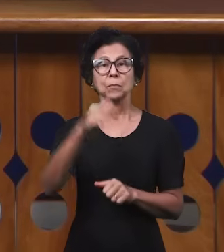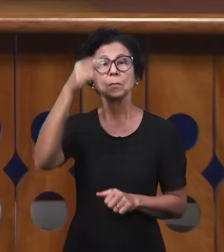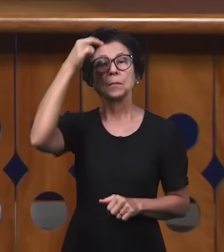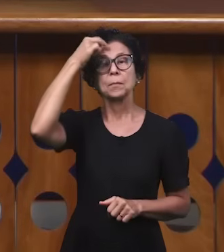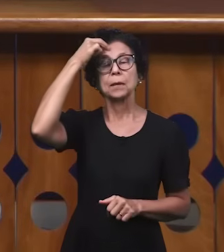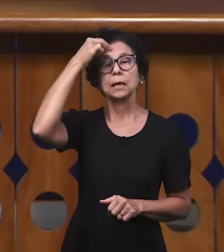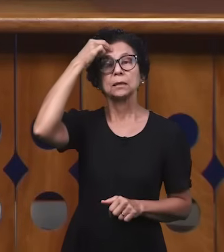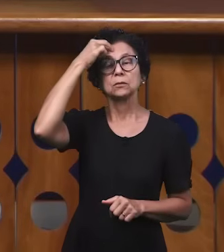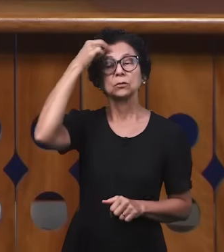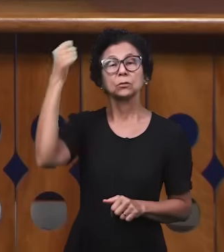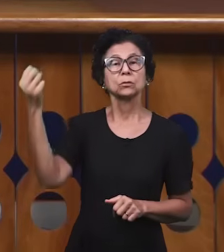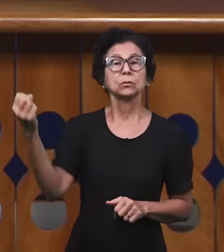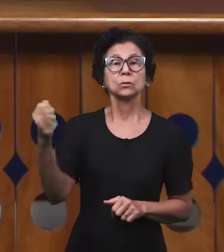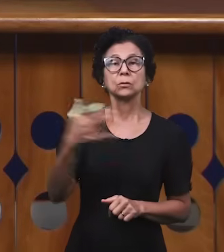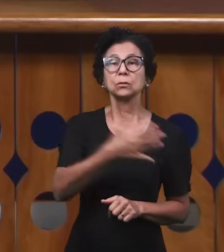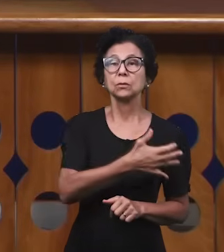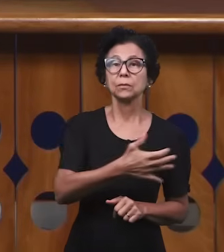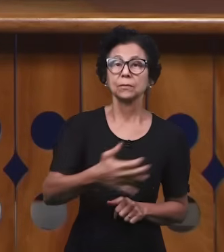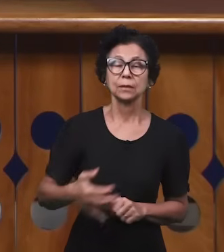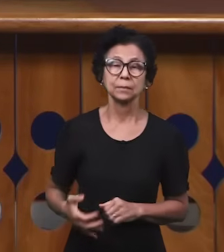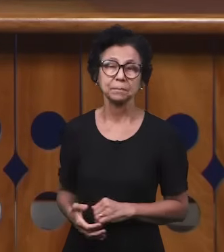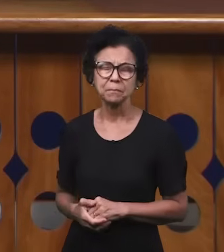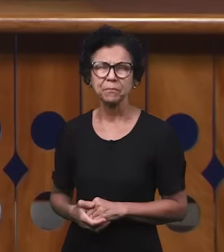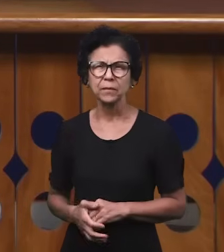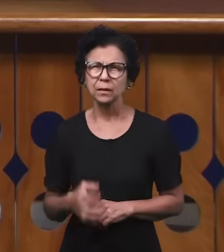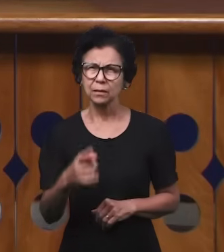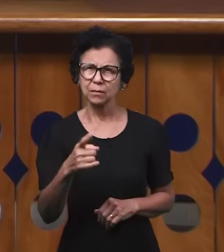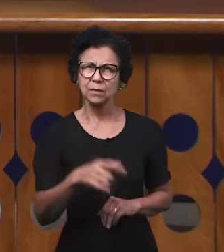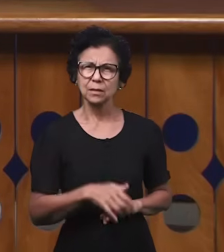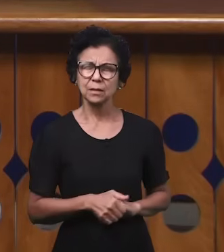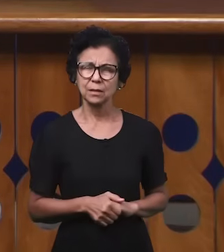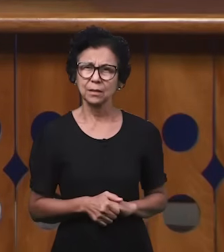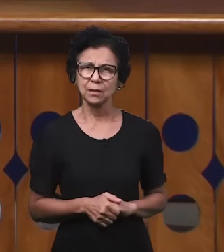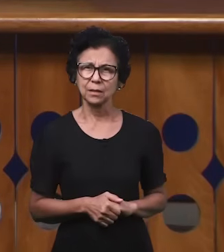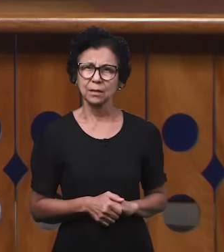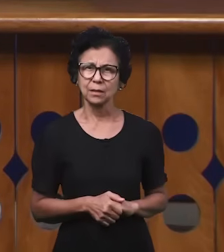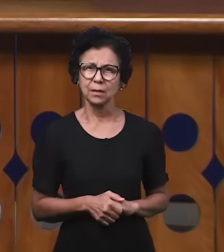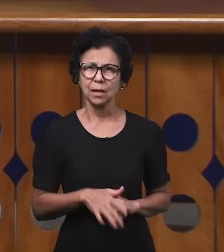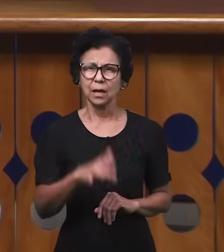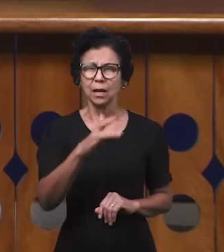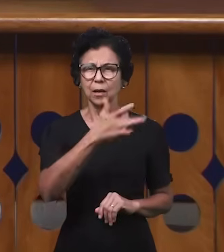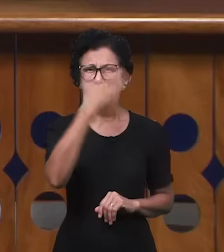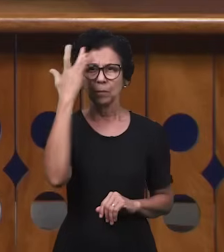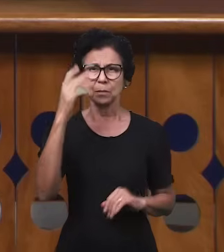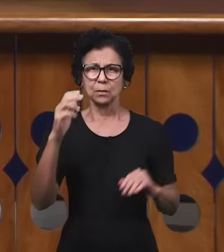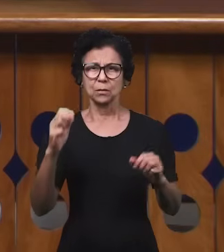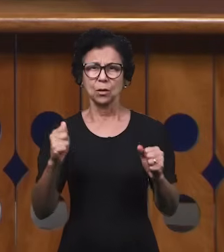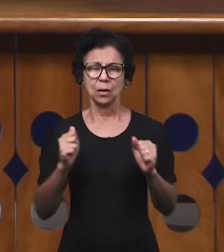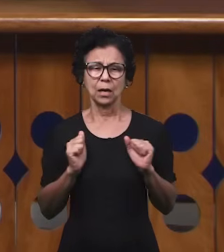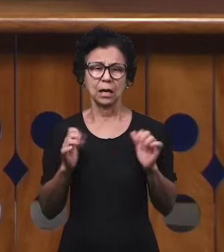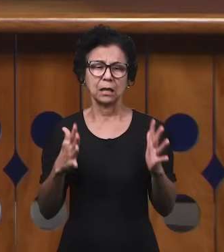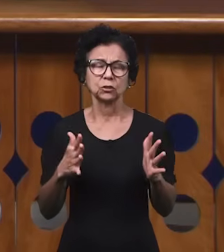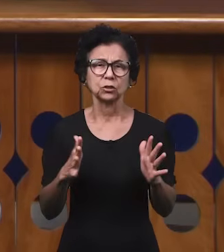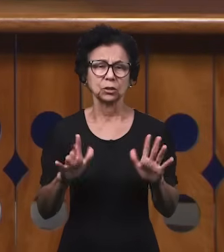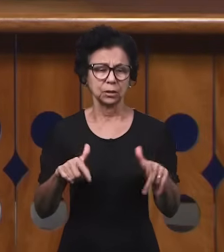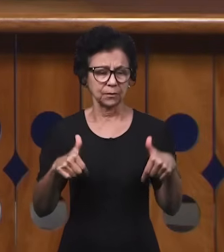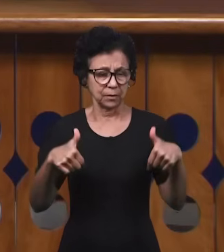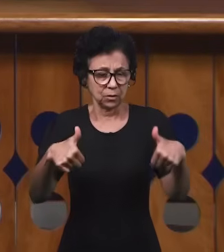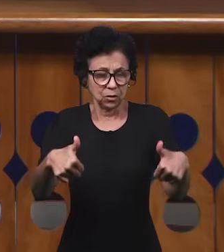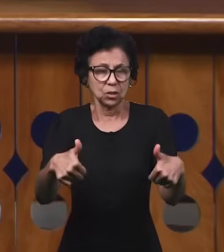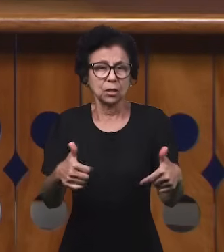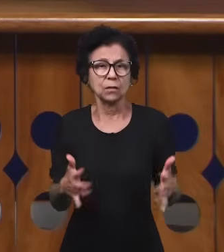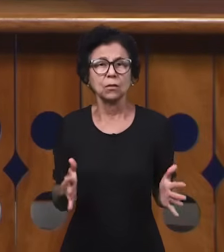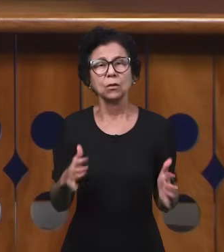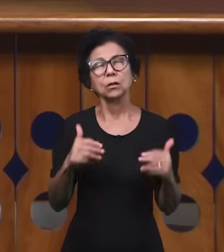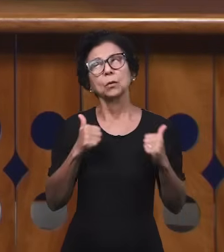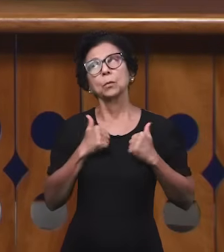importante entender isso. Você está sendo uma pessoa diligente e proativa em relação à vida profissional ou está